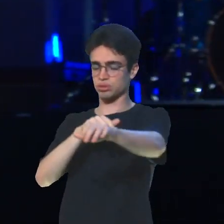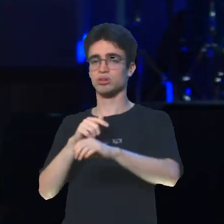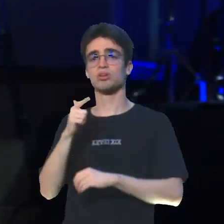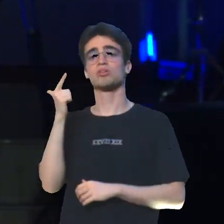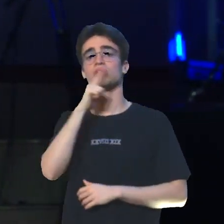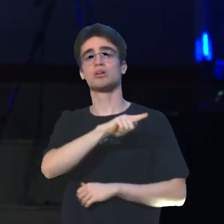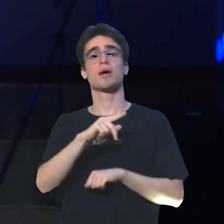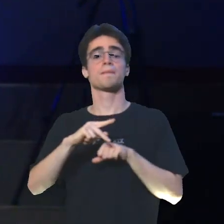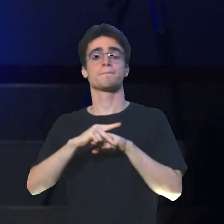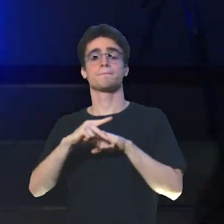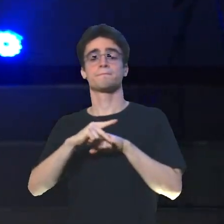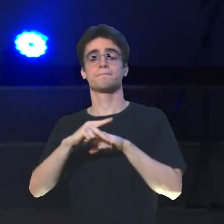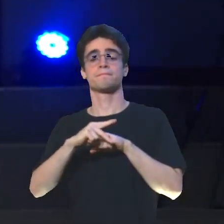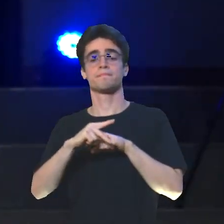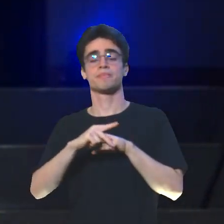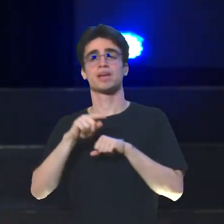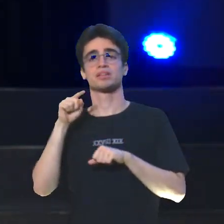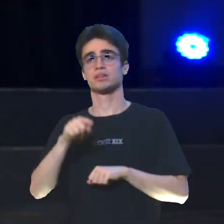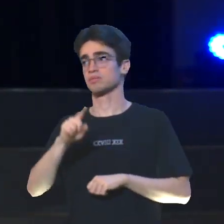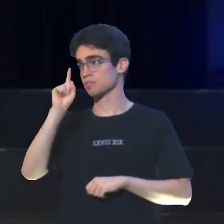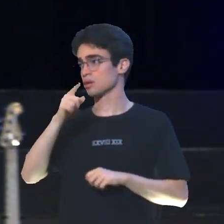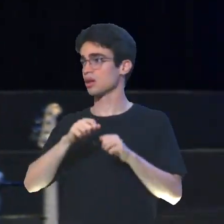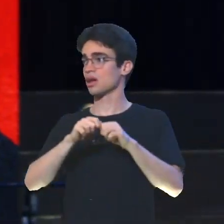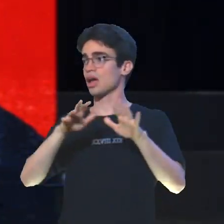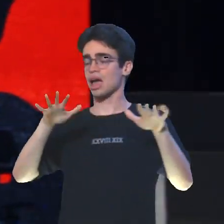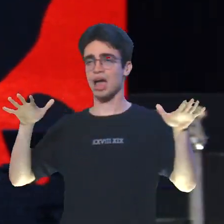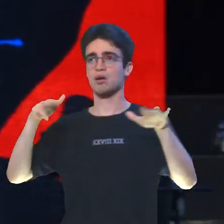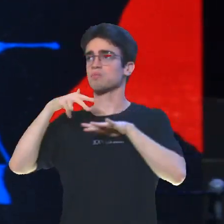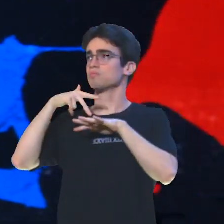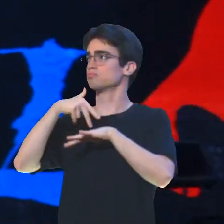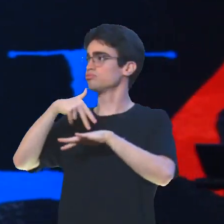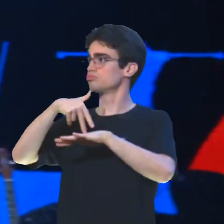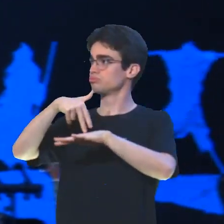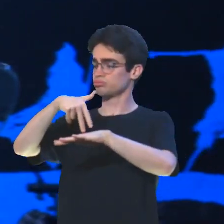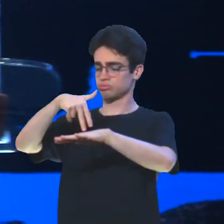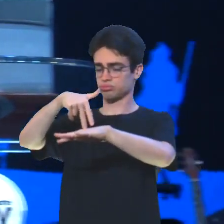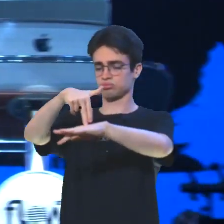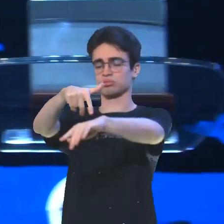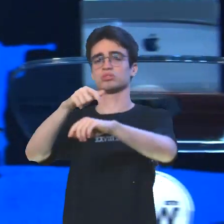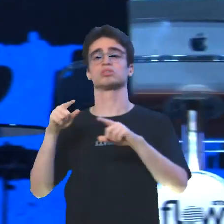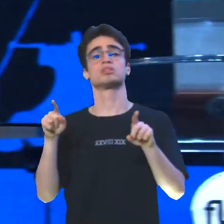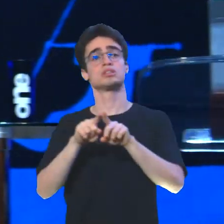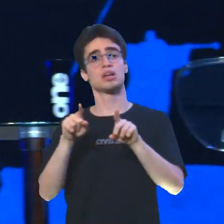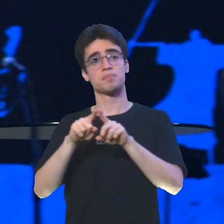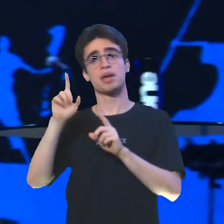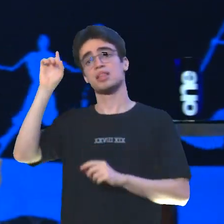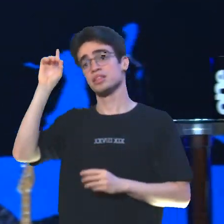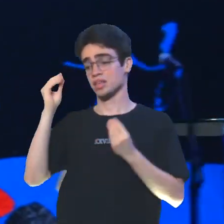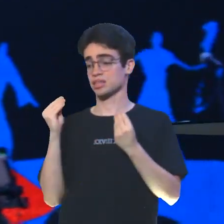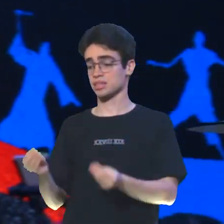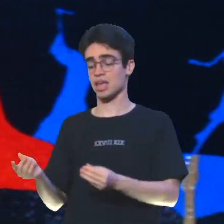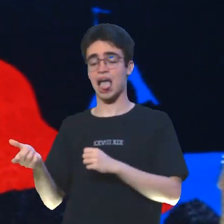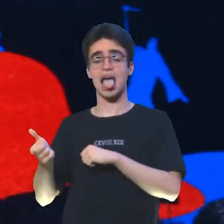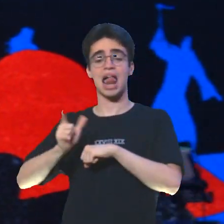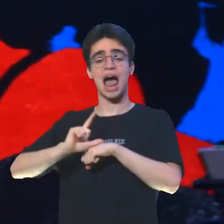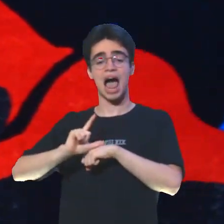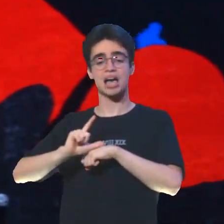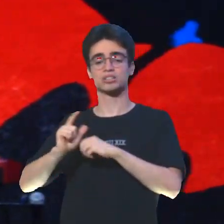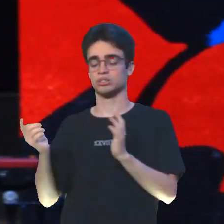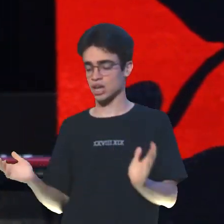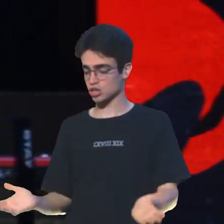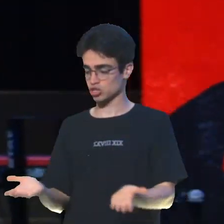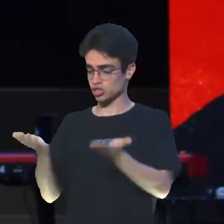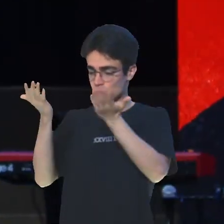Pedro andar sobre as águas, o mesmo Deus que ressuscitou Lázaro depois de